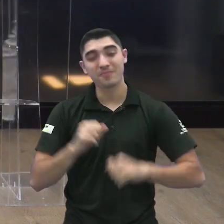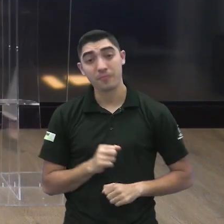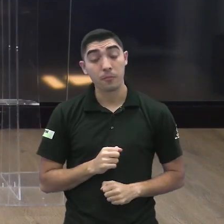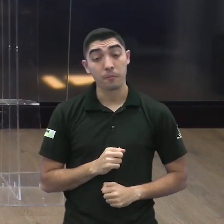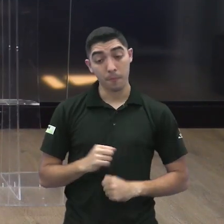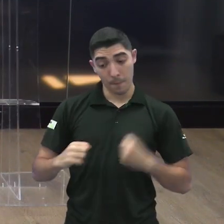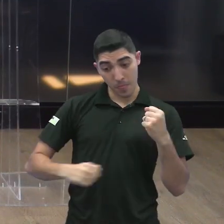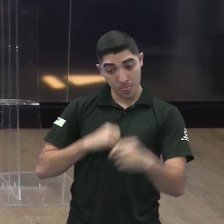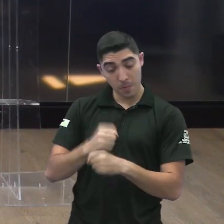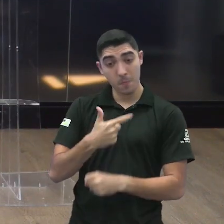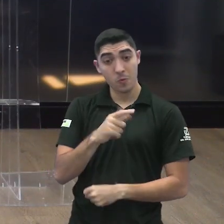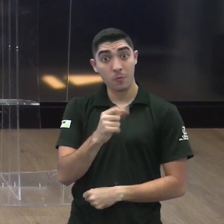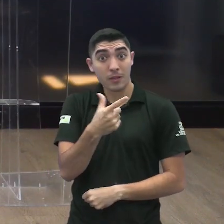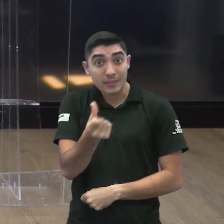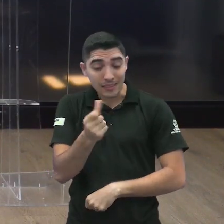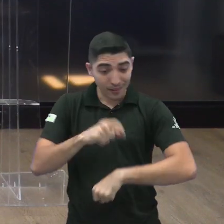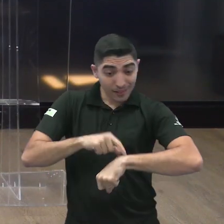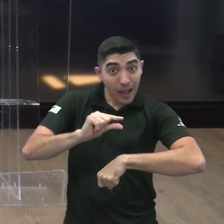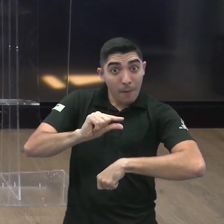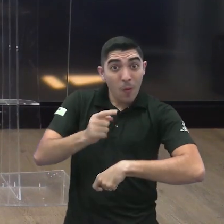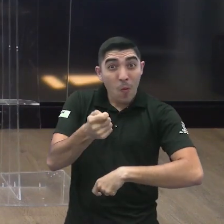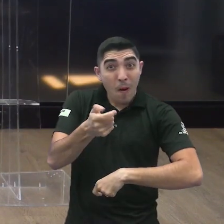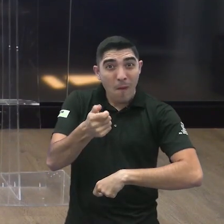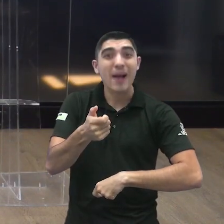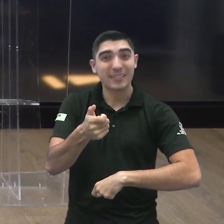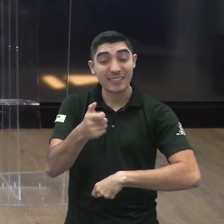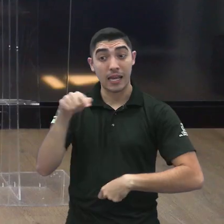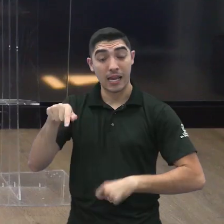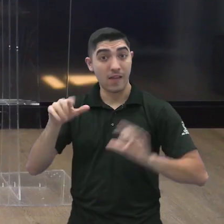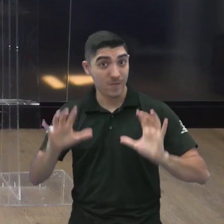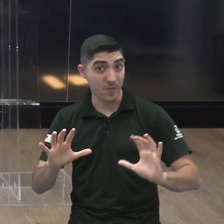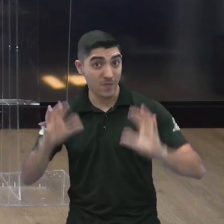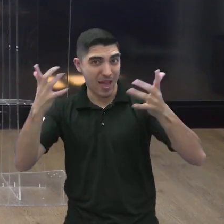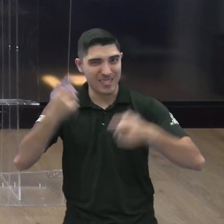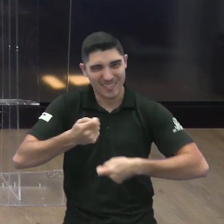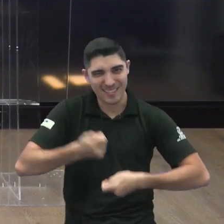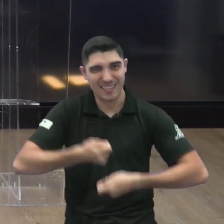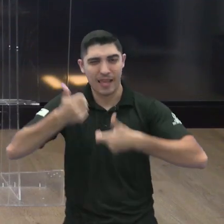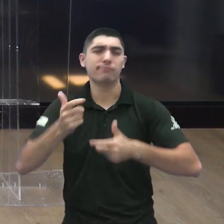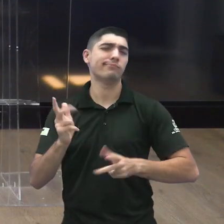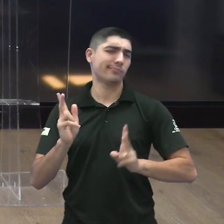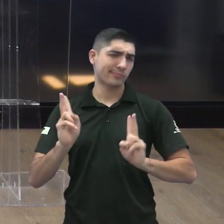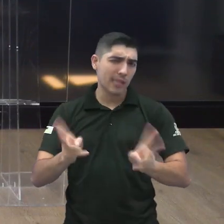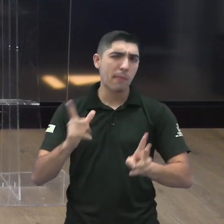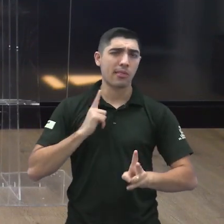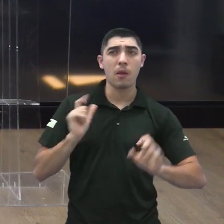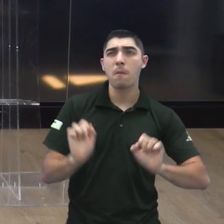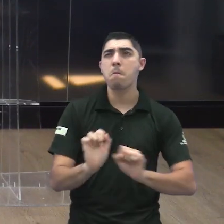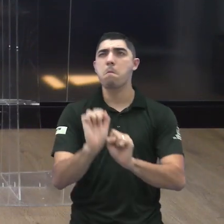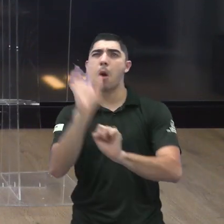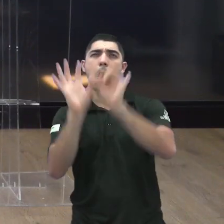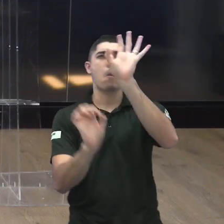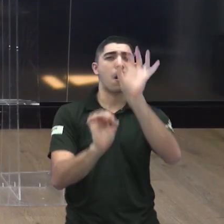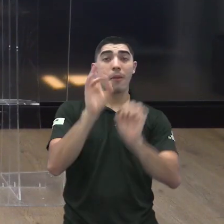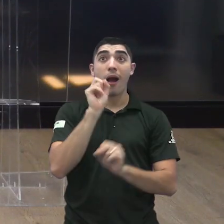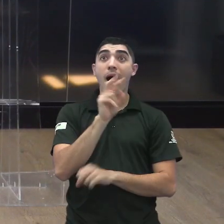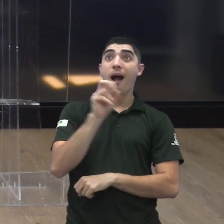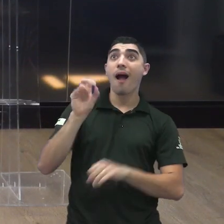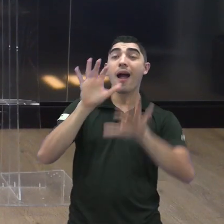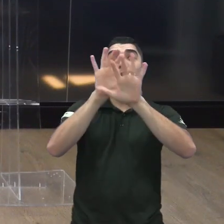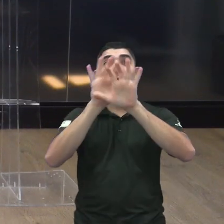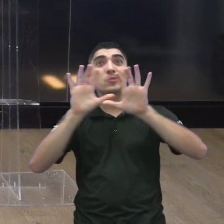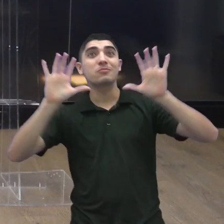gente! 2026 começa daqui a pouco e na festa da virada é comum a soltura de fogos e